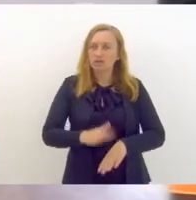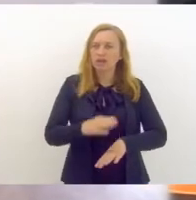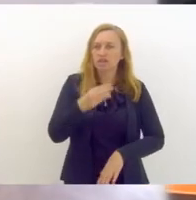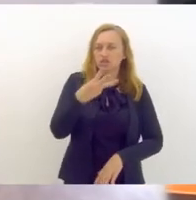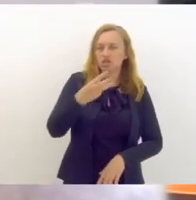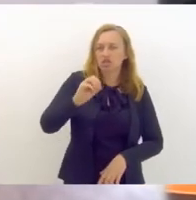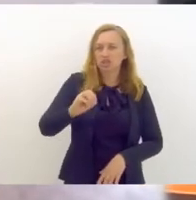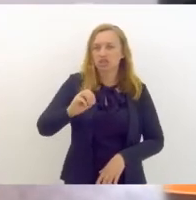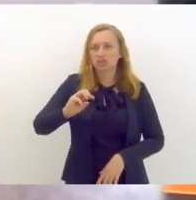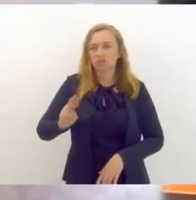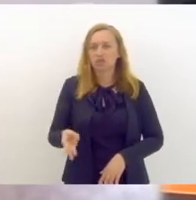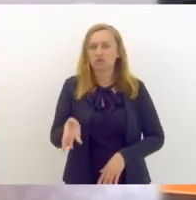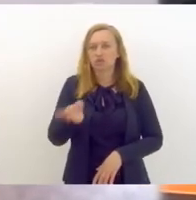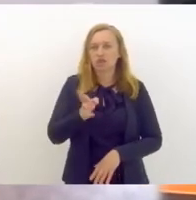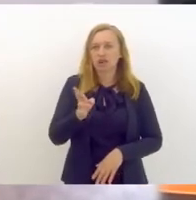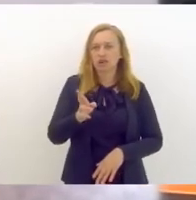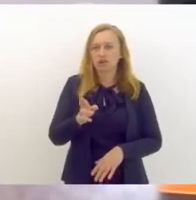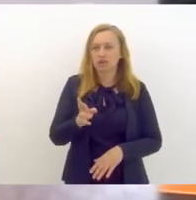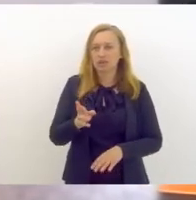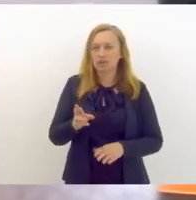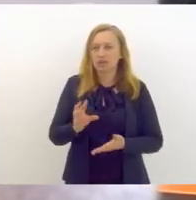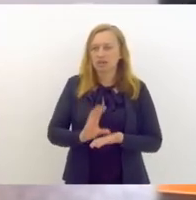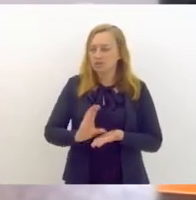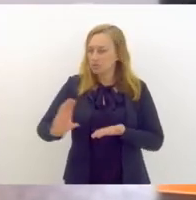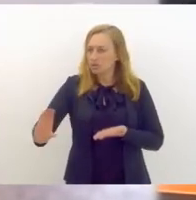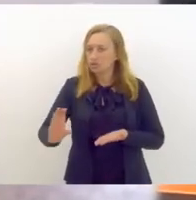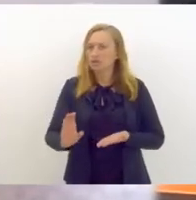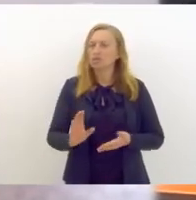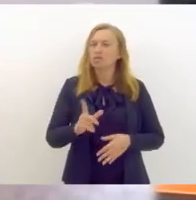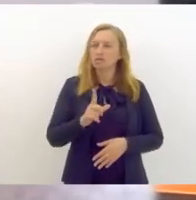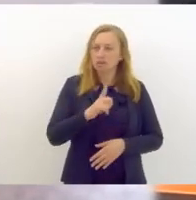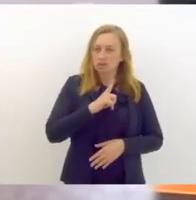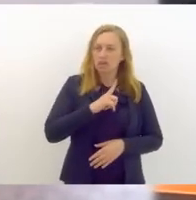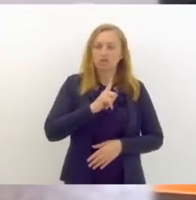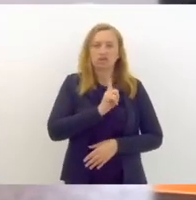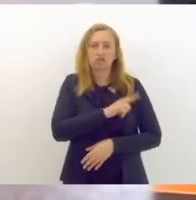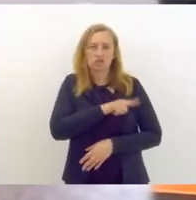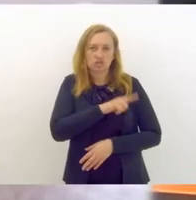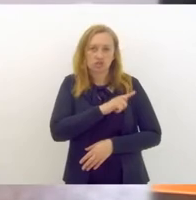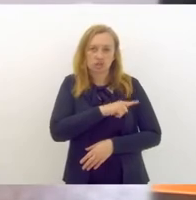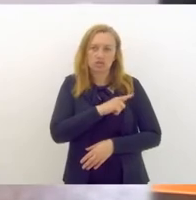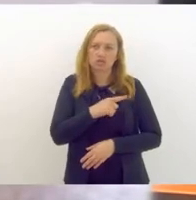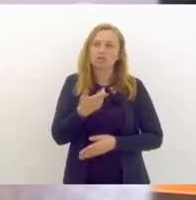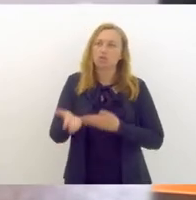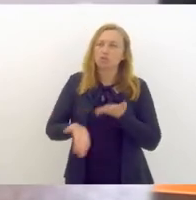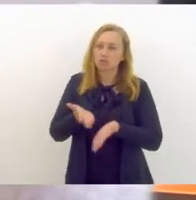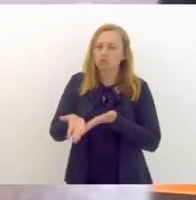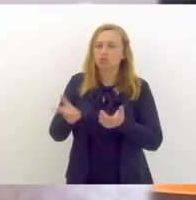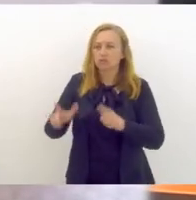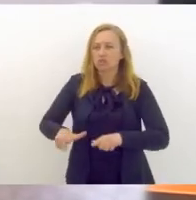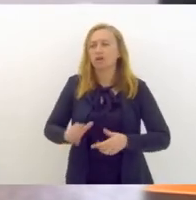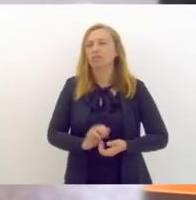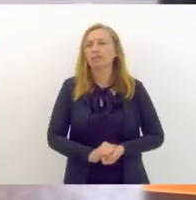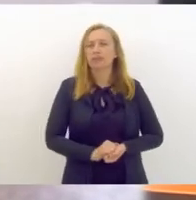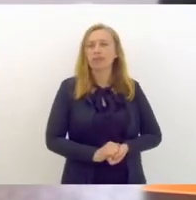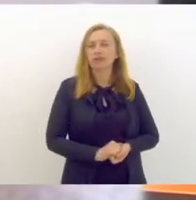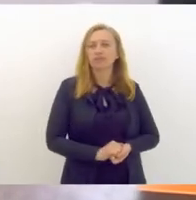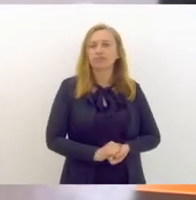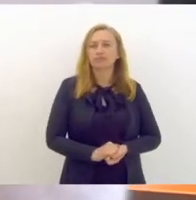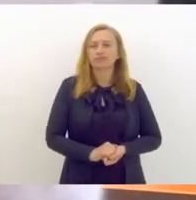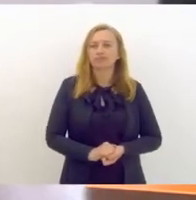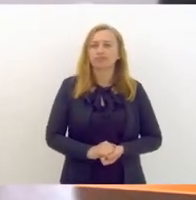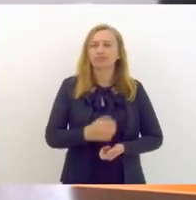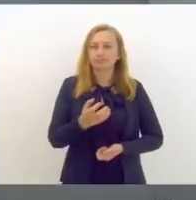de reais a serem executados. Então, há uma gestão em prol da unidade de conservação. Uma coisa que eu